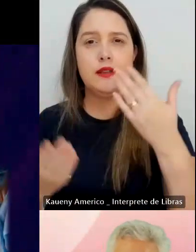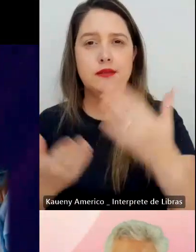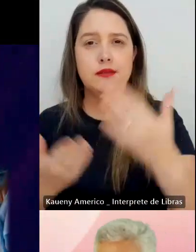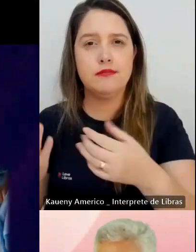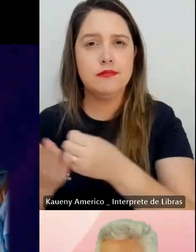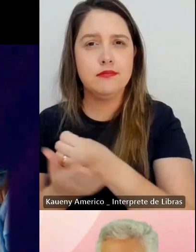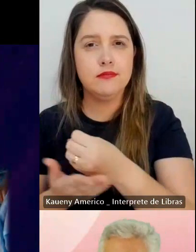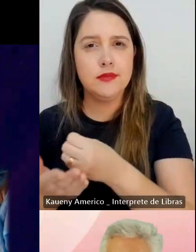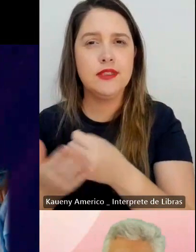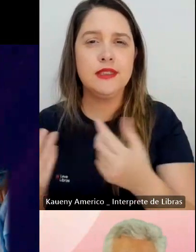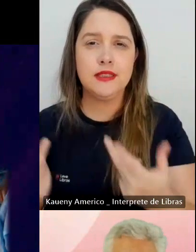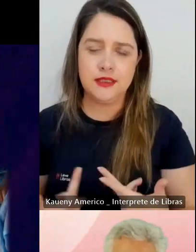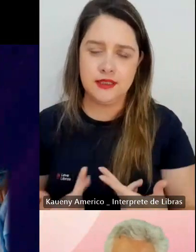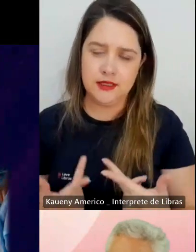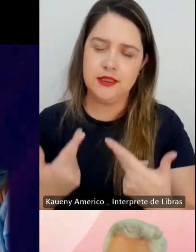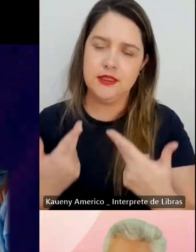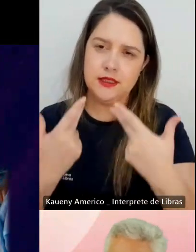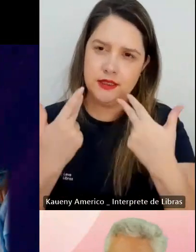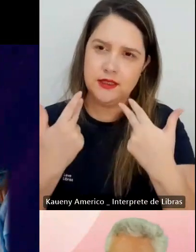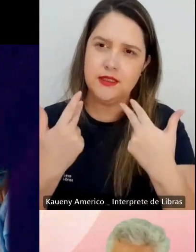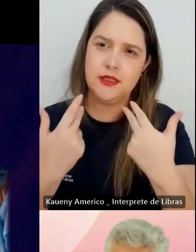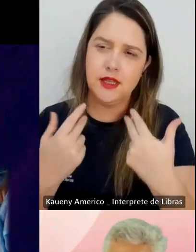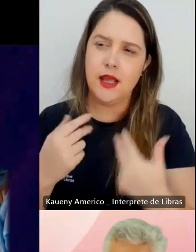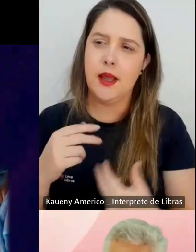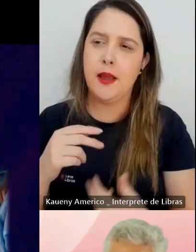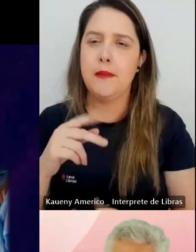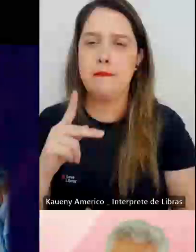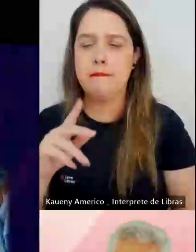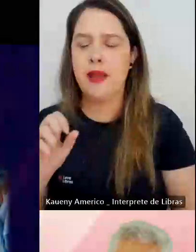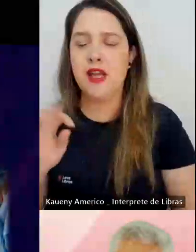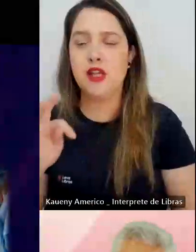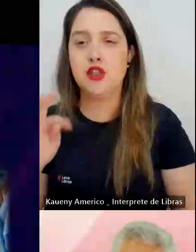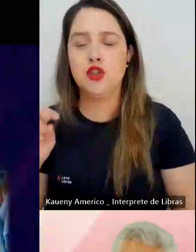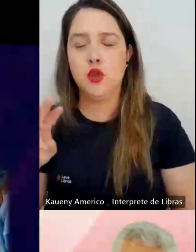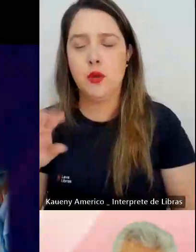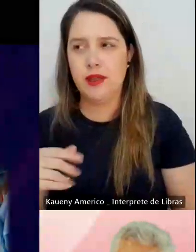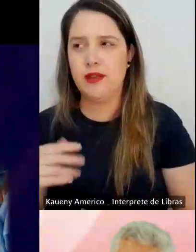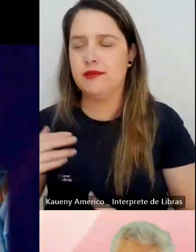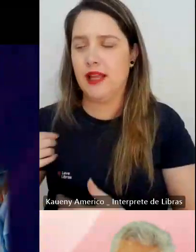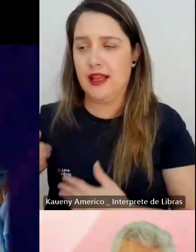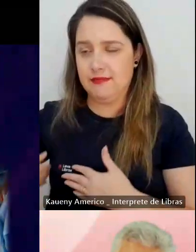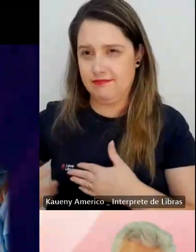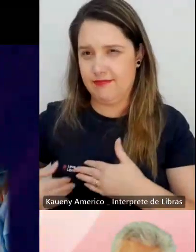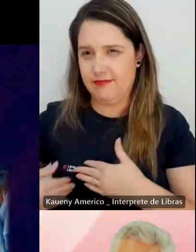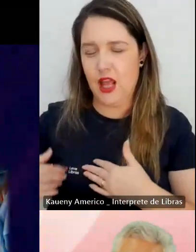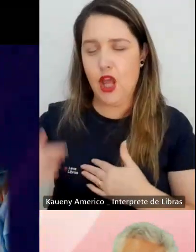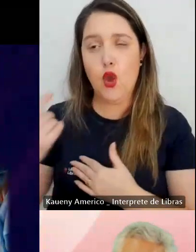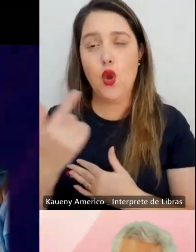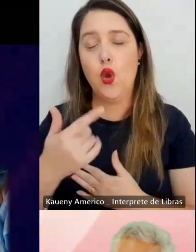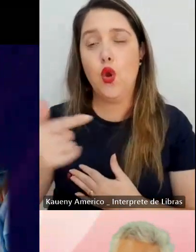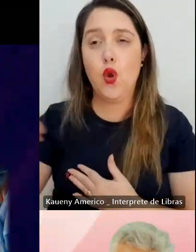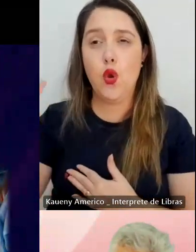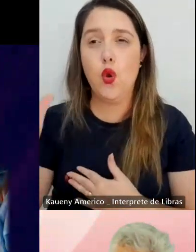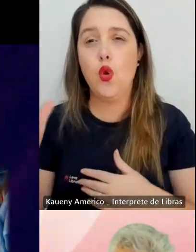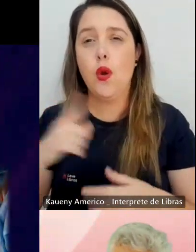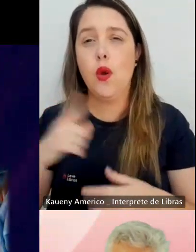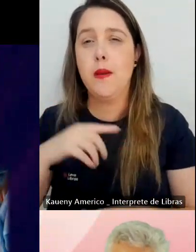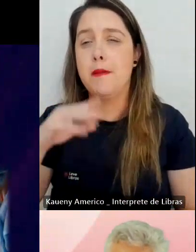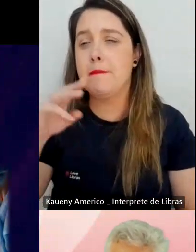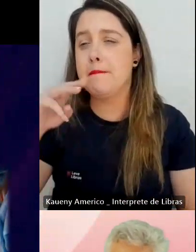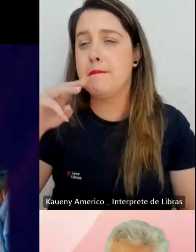Na cirurgia a gente tem a mastectomia, que é a retirada total da glândula, e o outro é a lumpectomia ou